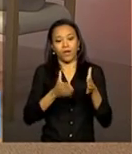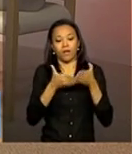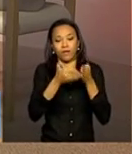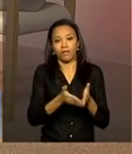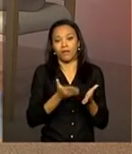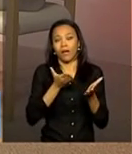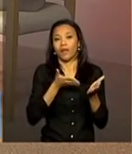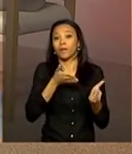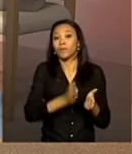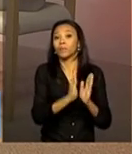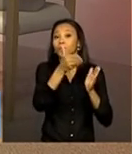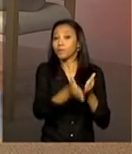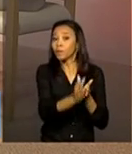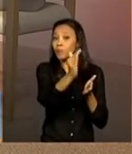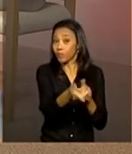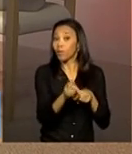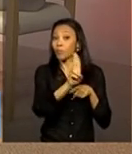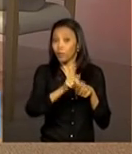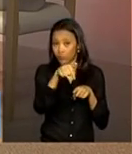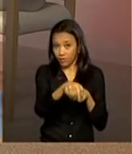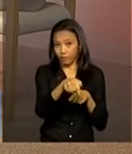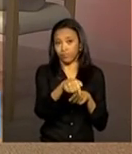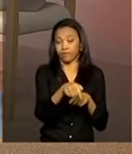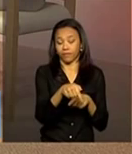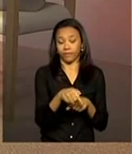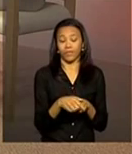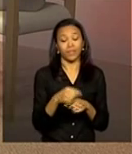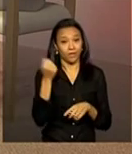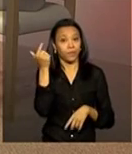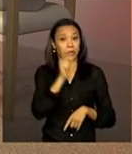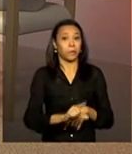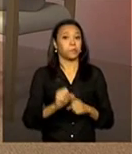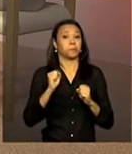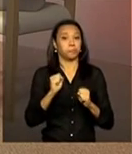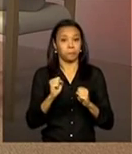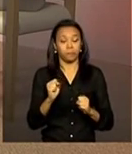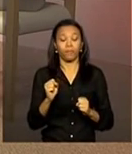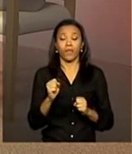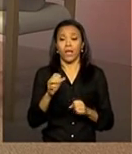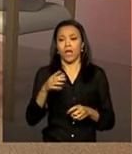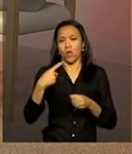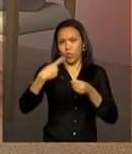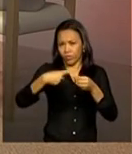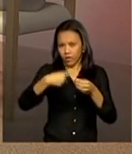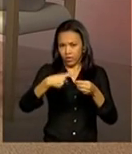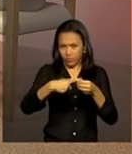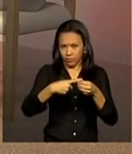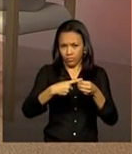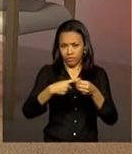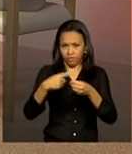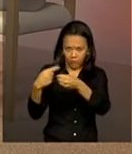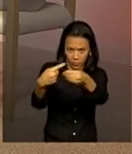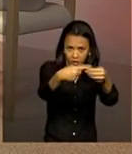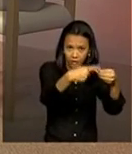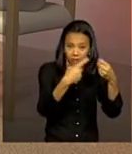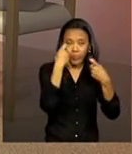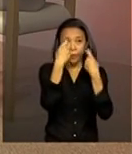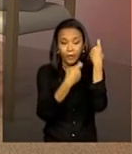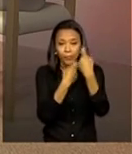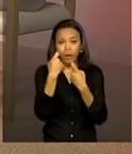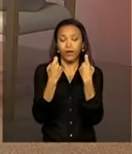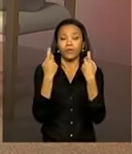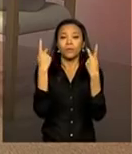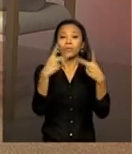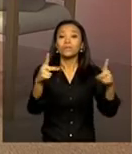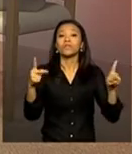conquista da Assistência Social muitas vezes o município preocupado né com a sua responsabilidade